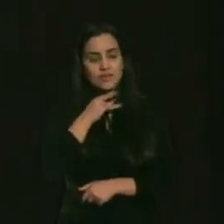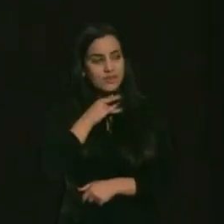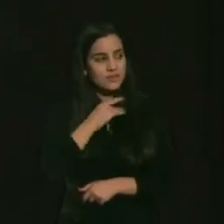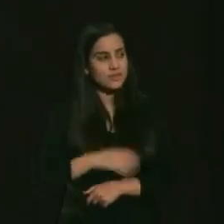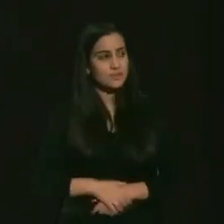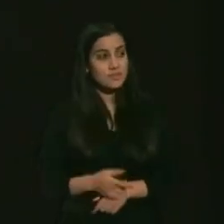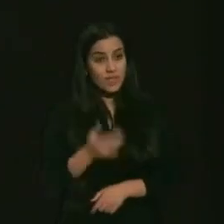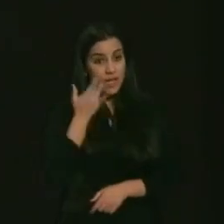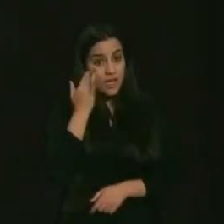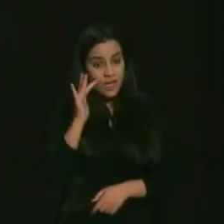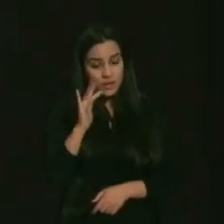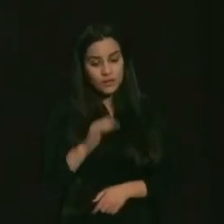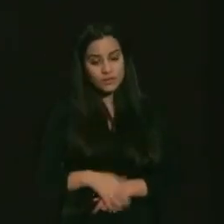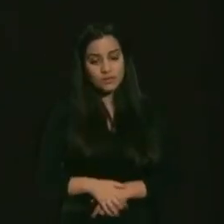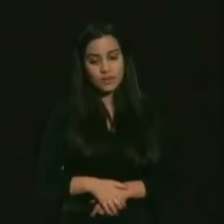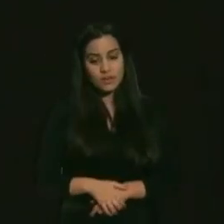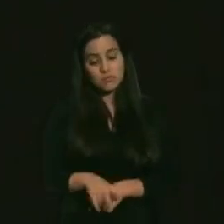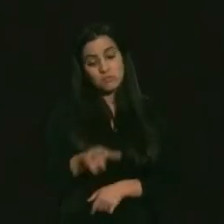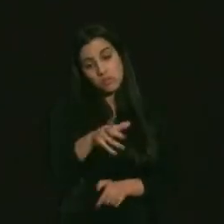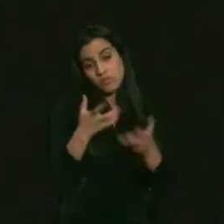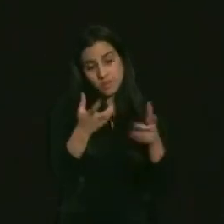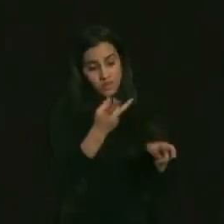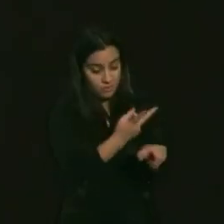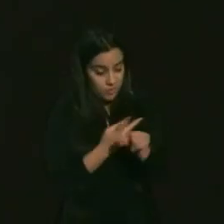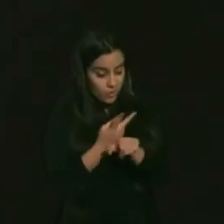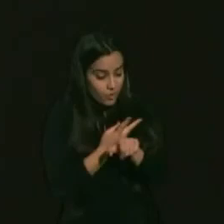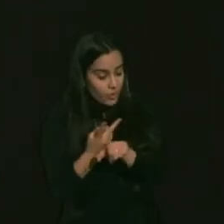sei no que você quer gastar a sua vida.